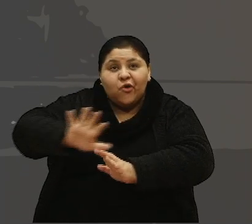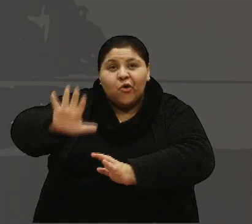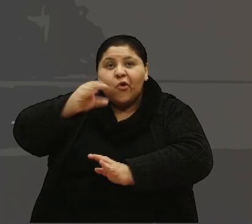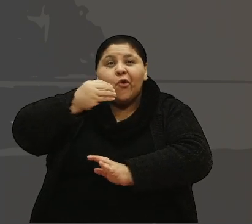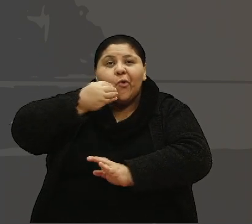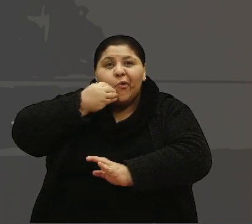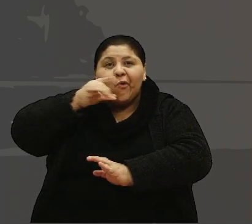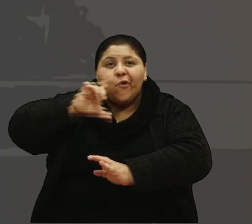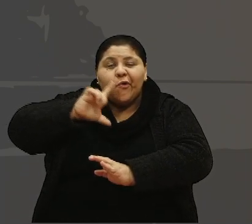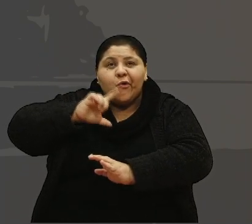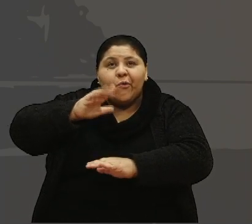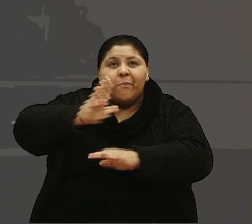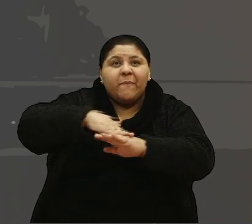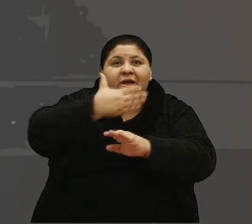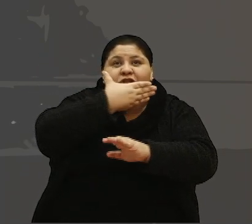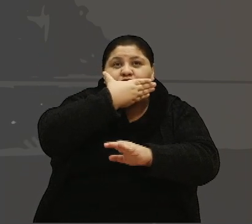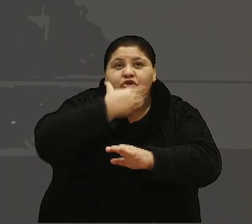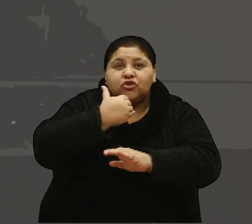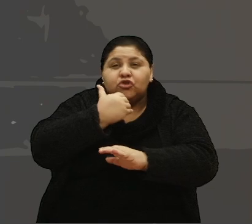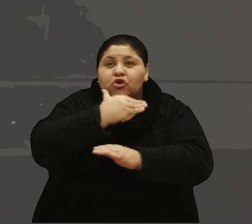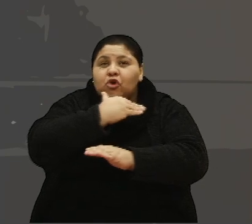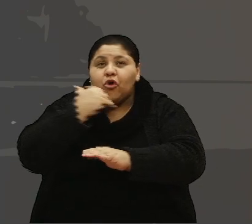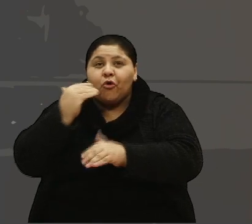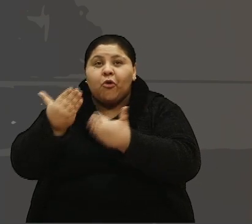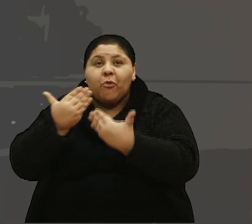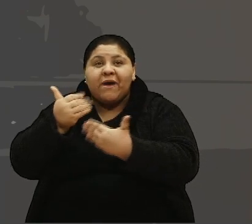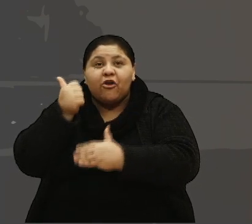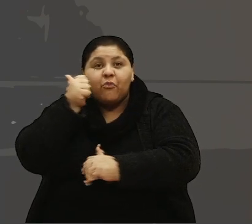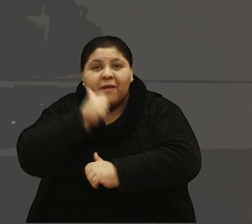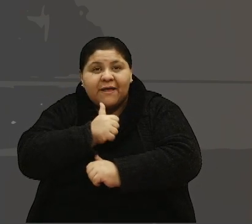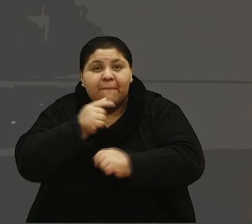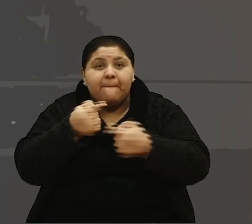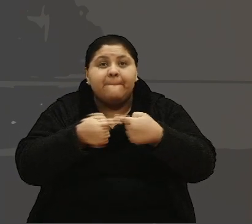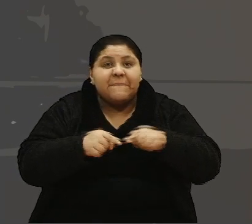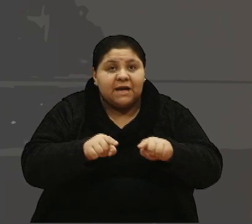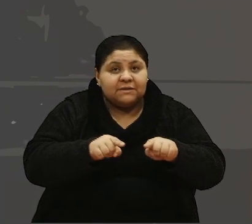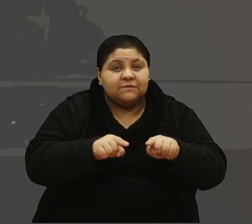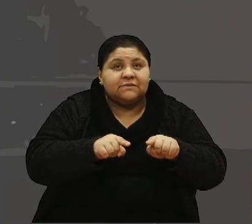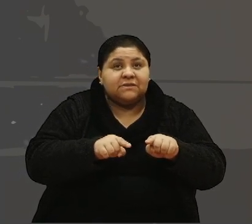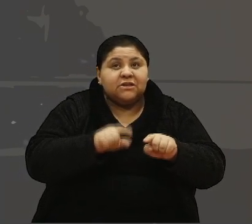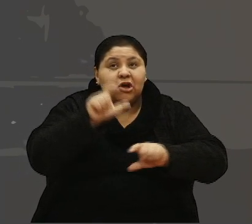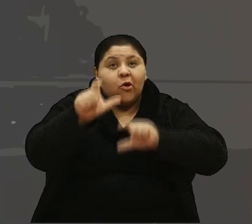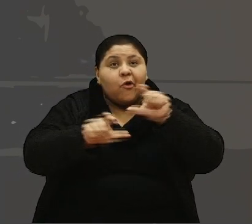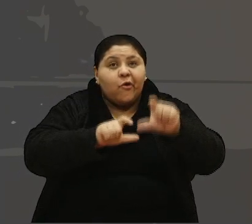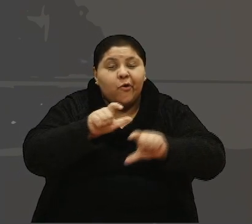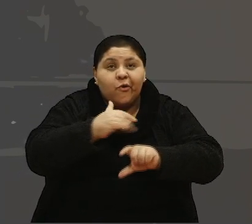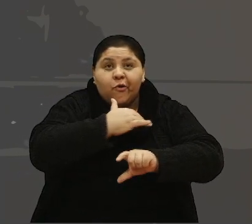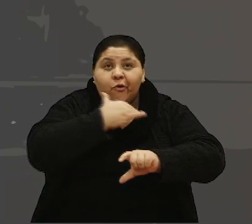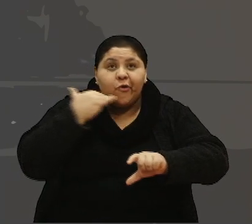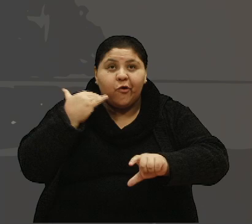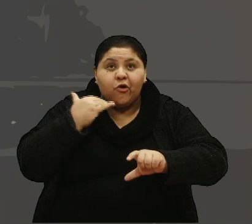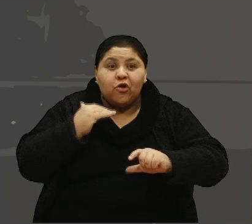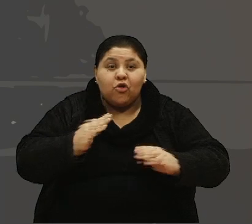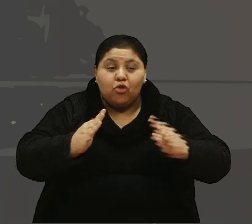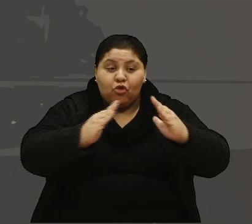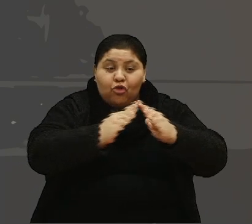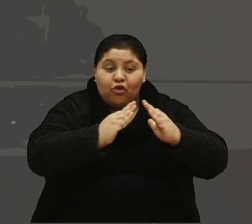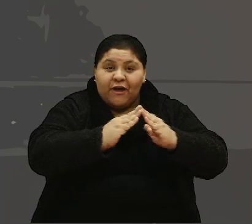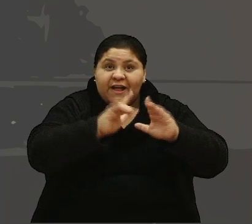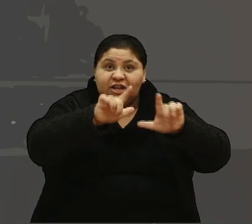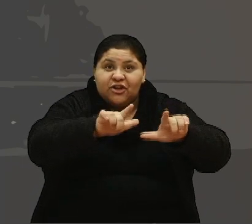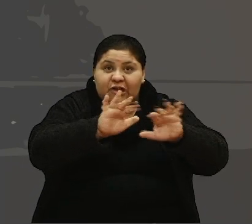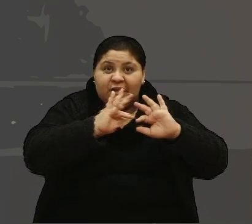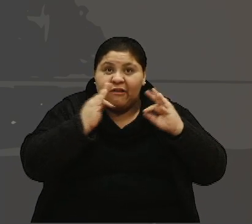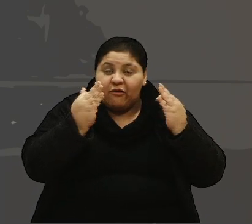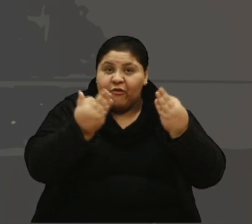nós temos mais homens que morrem do que mulheres. Mas pessoas que são mortas nos seus ambientes familiares